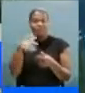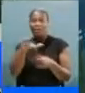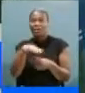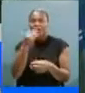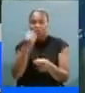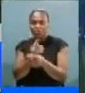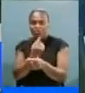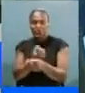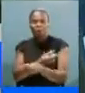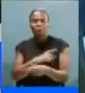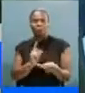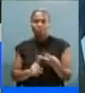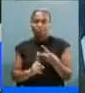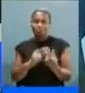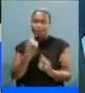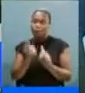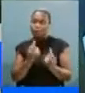da alimentação, no domínio de